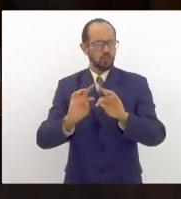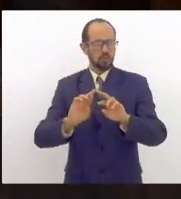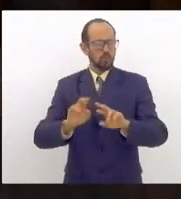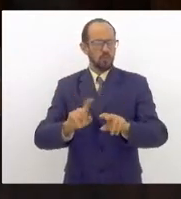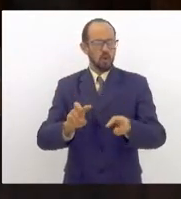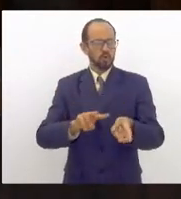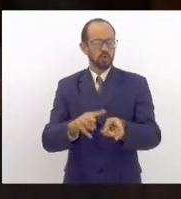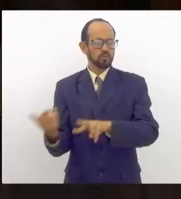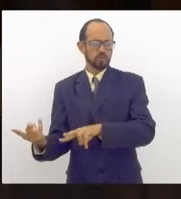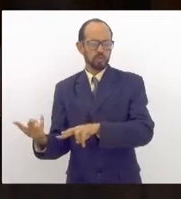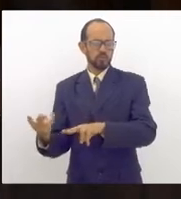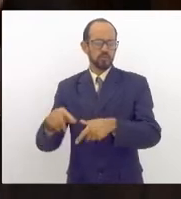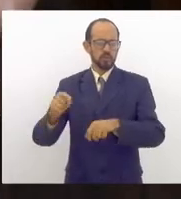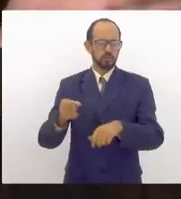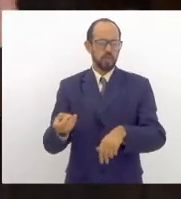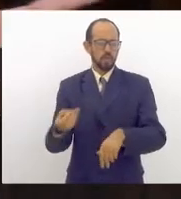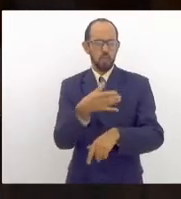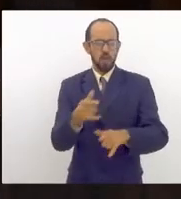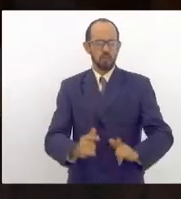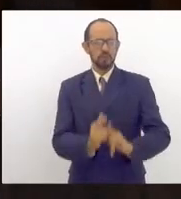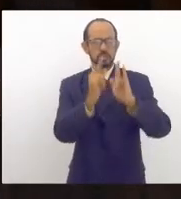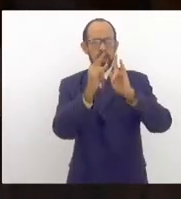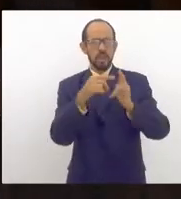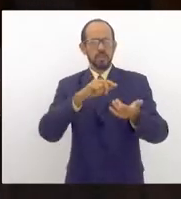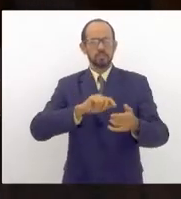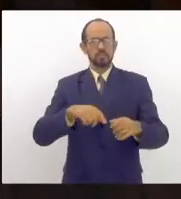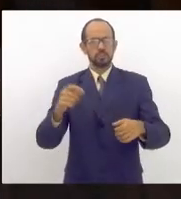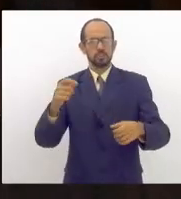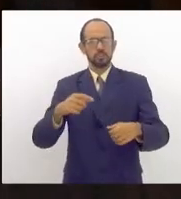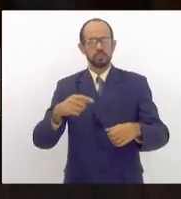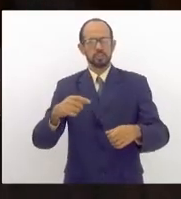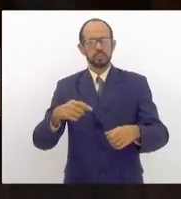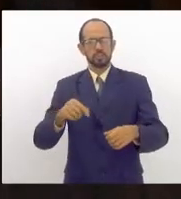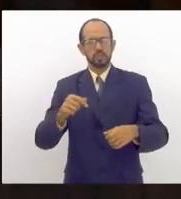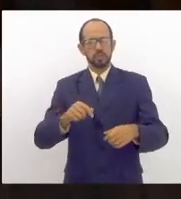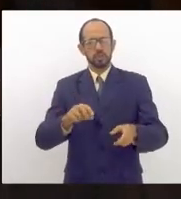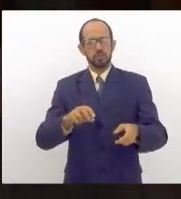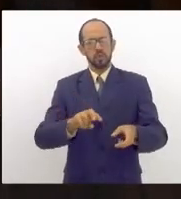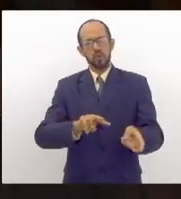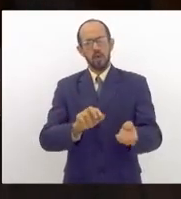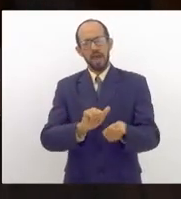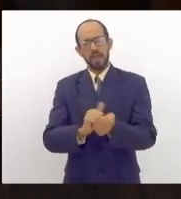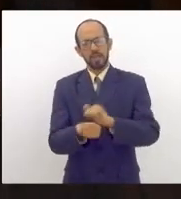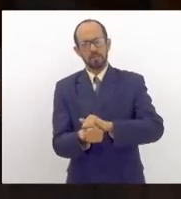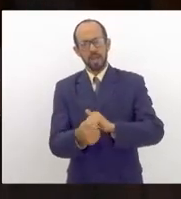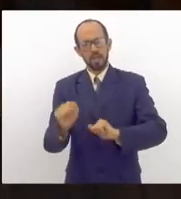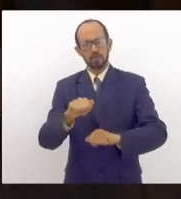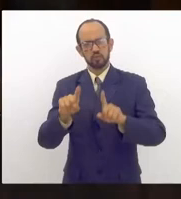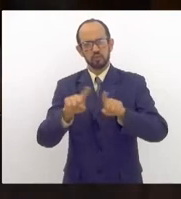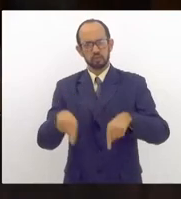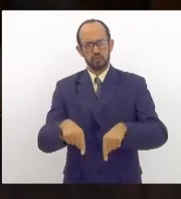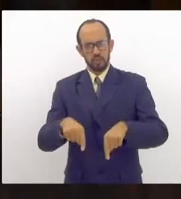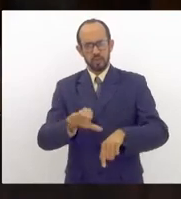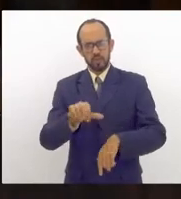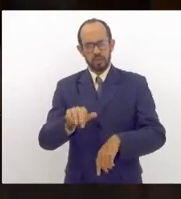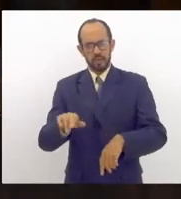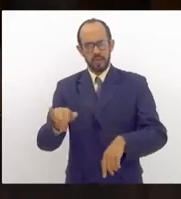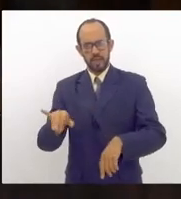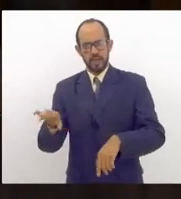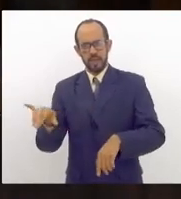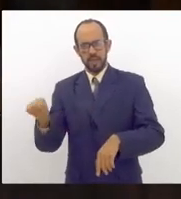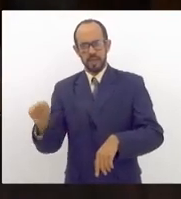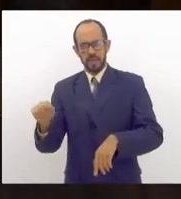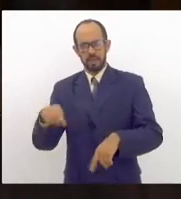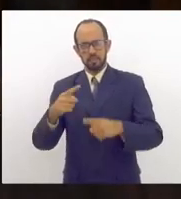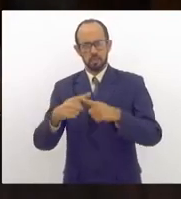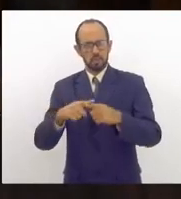Nova Sede ou para os novos locais onde foram alocados os funcionários de carreira né porque os terceirizados todos já se